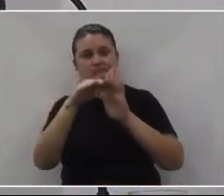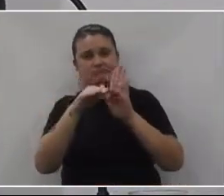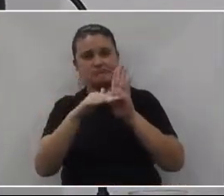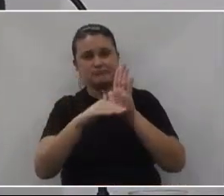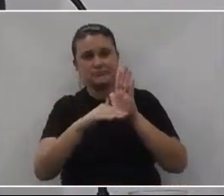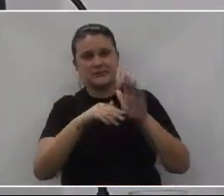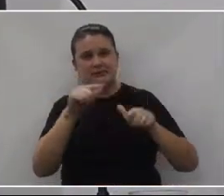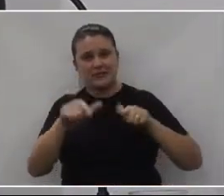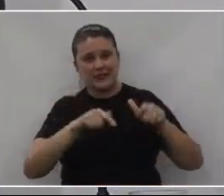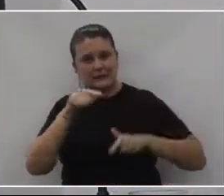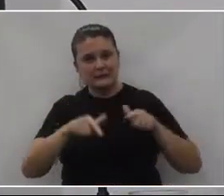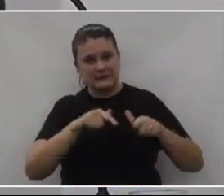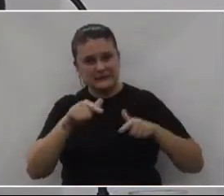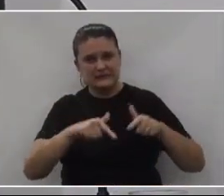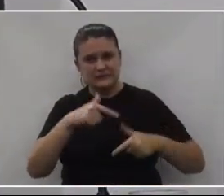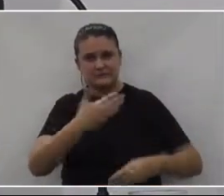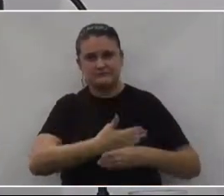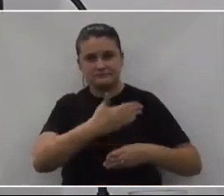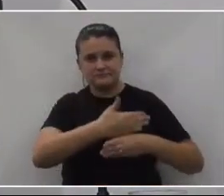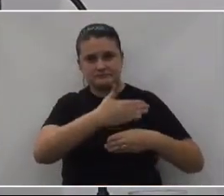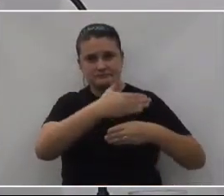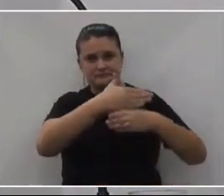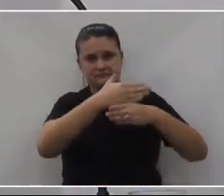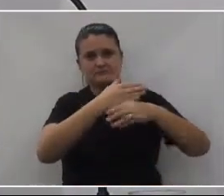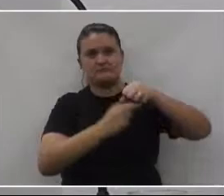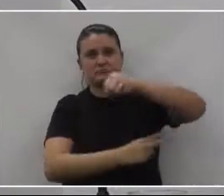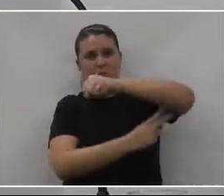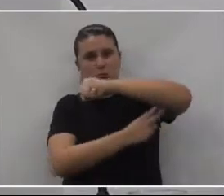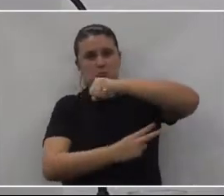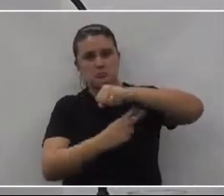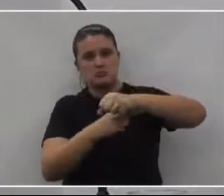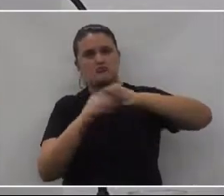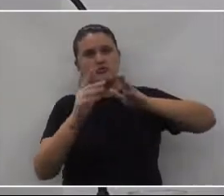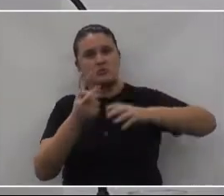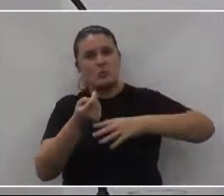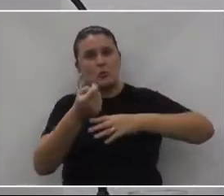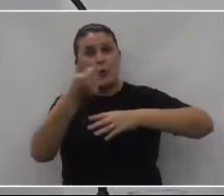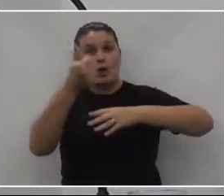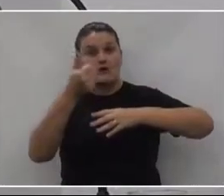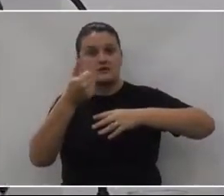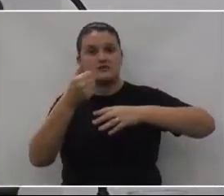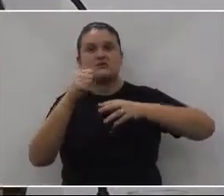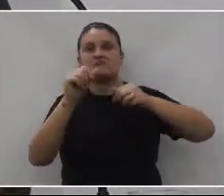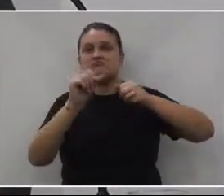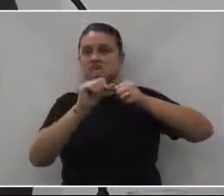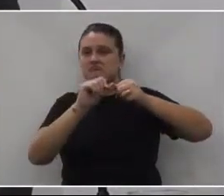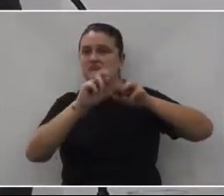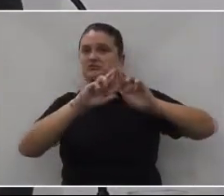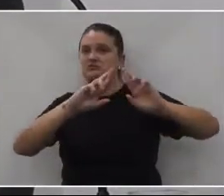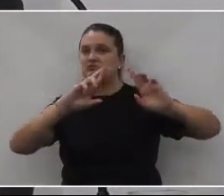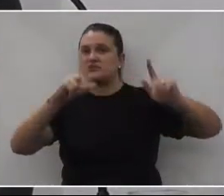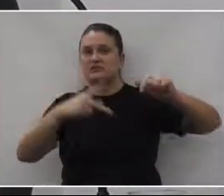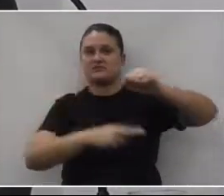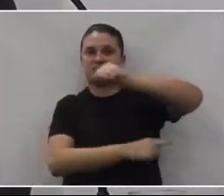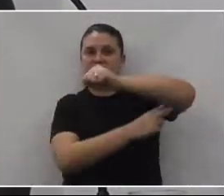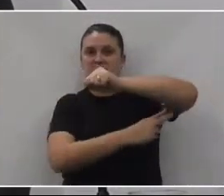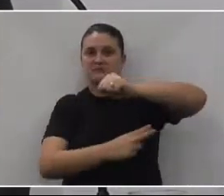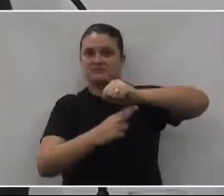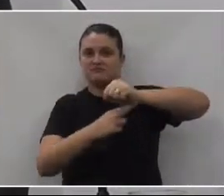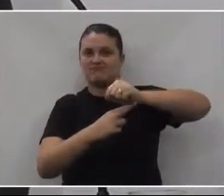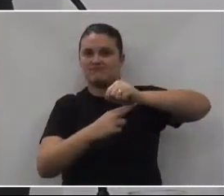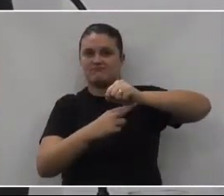antecipado, obra que fará diferença para a União da Vitória, mas mais especificamente ao Distrito de São